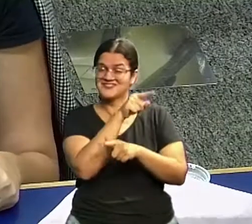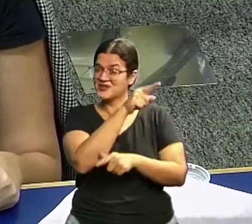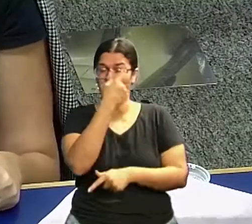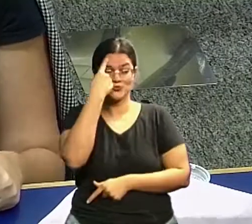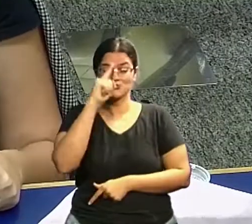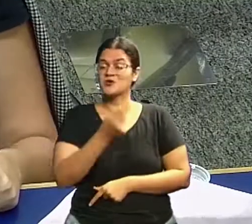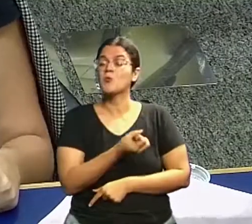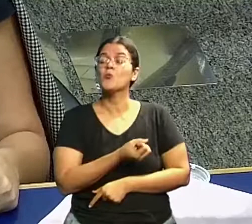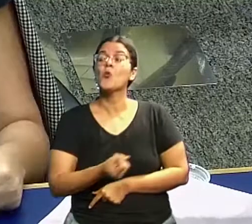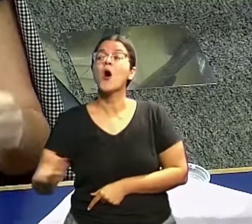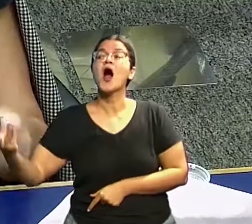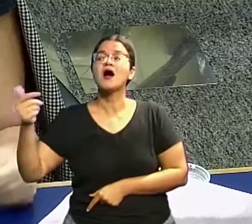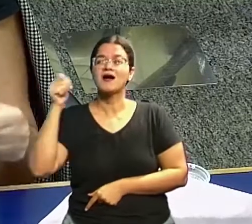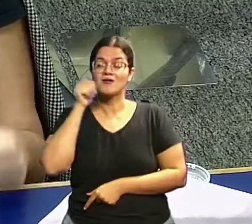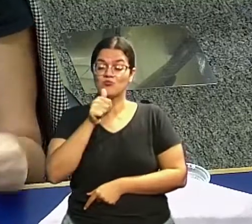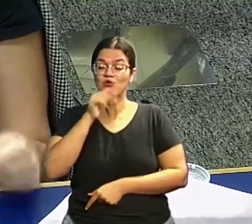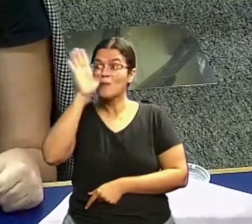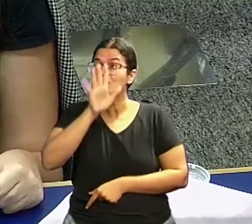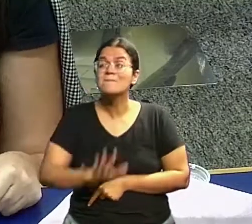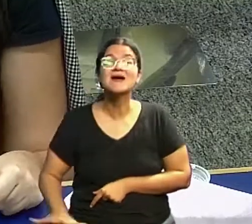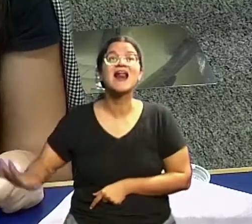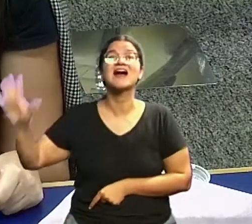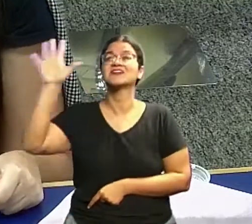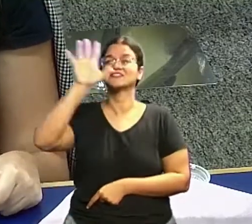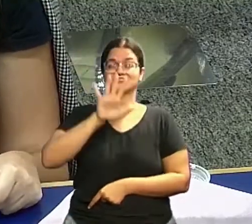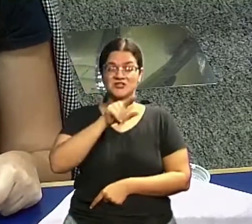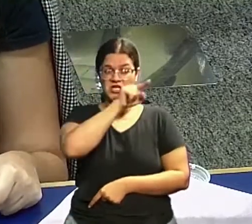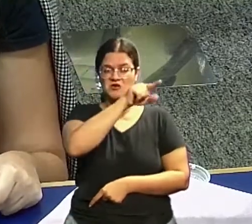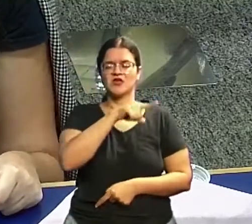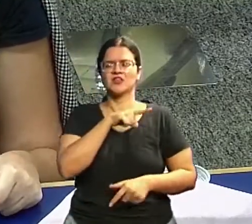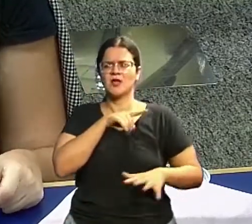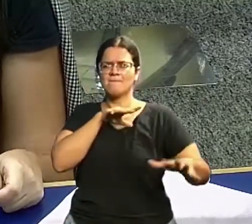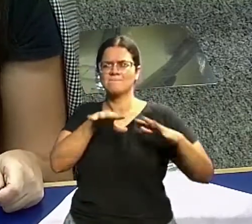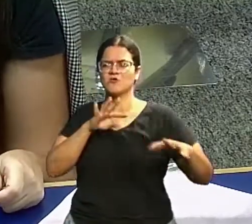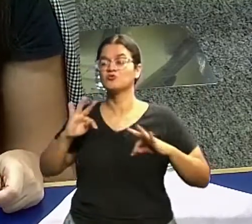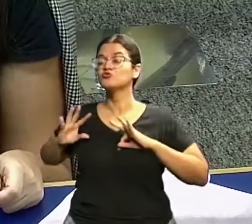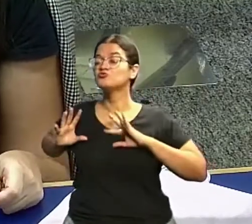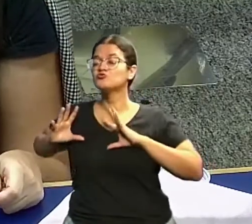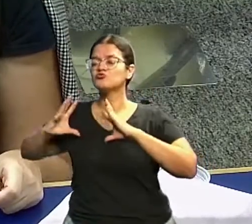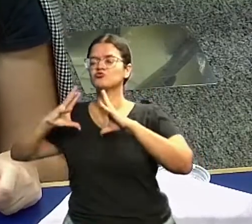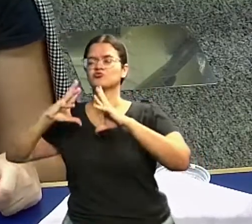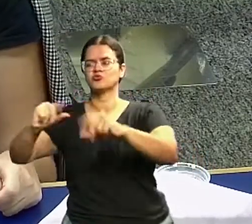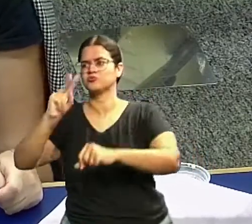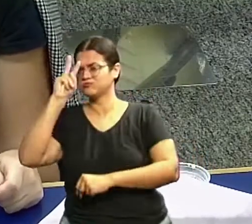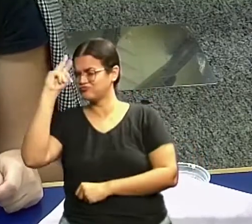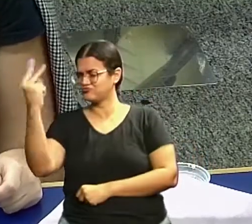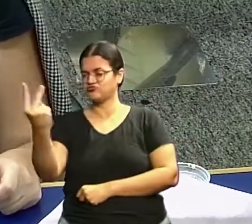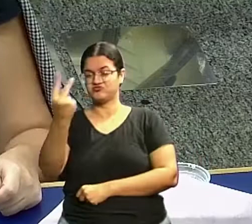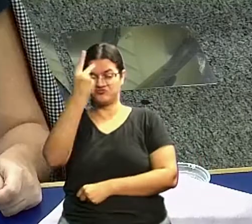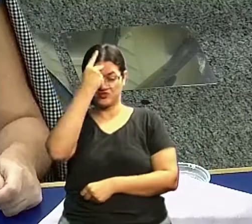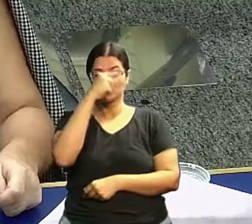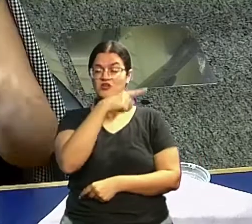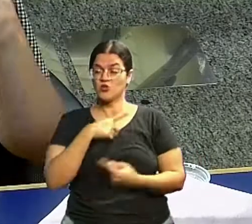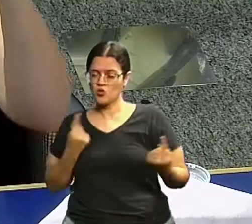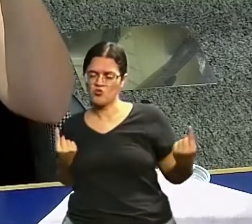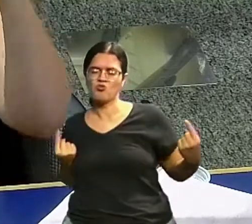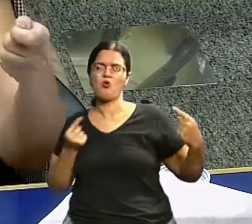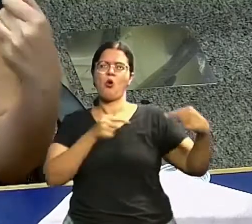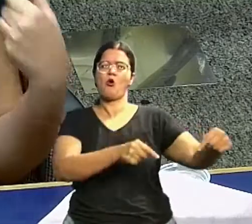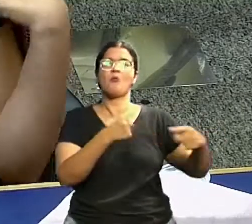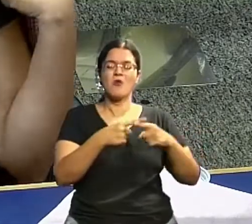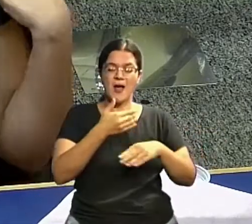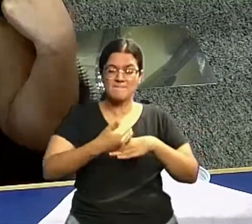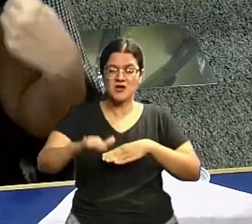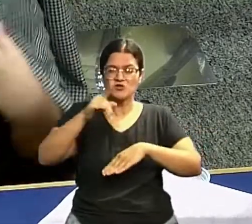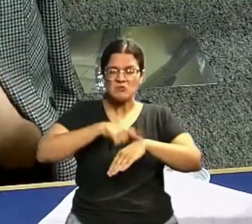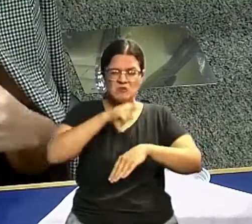da quantidade de mulheres no Brasil e no mundo que você mobilizou. O seu gesto se virou contra você, porque a partir